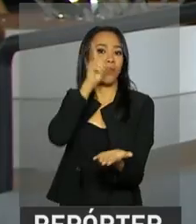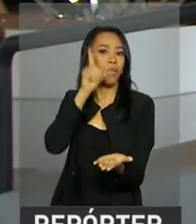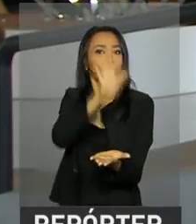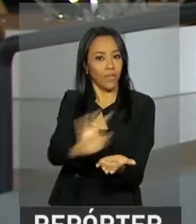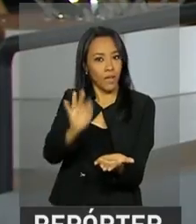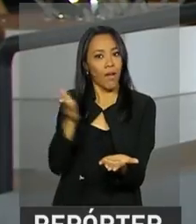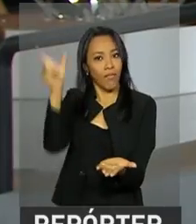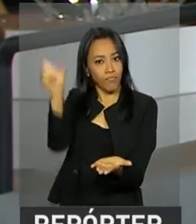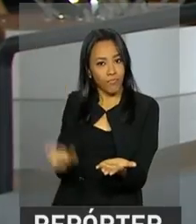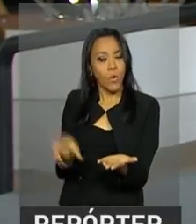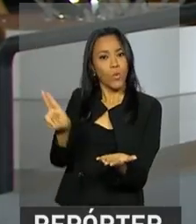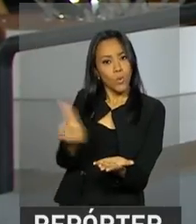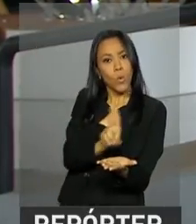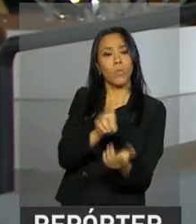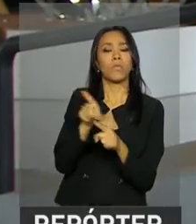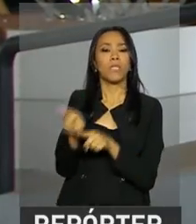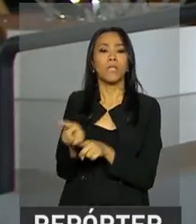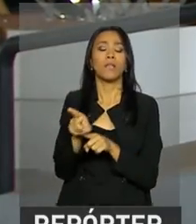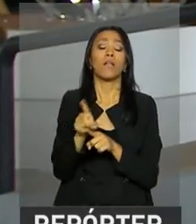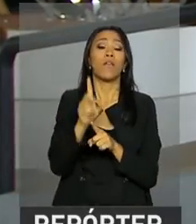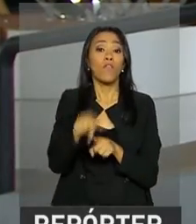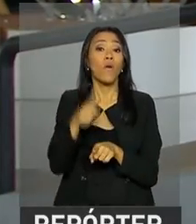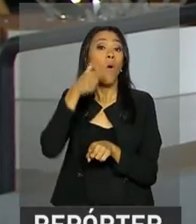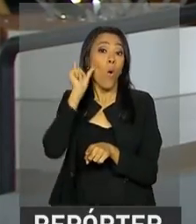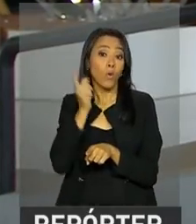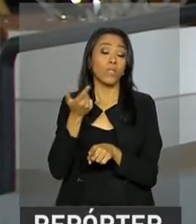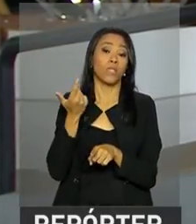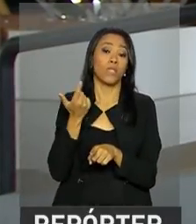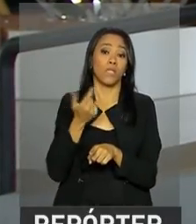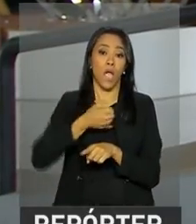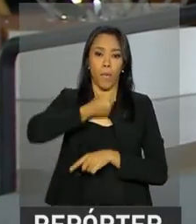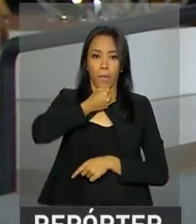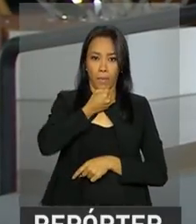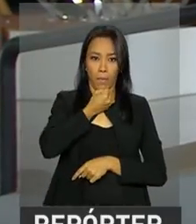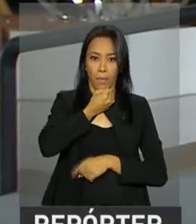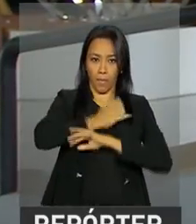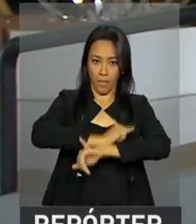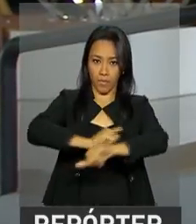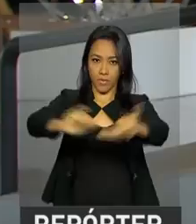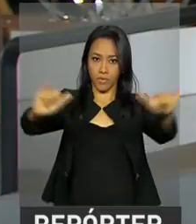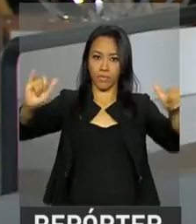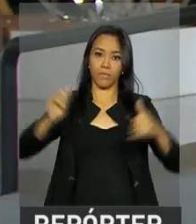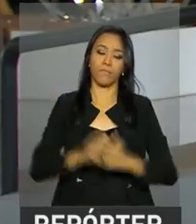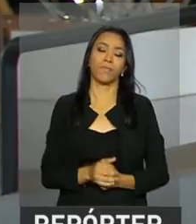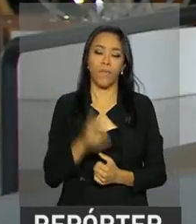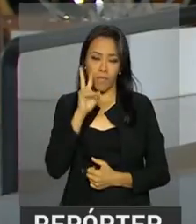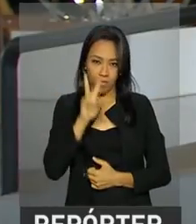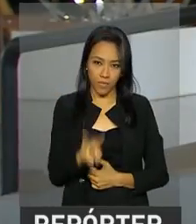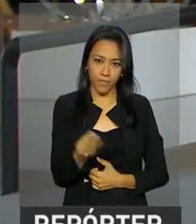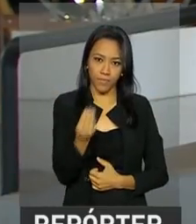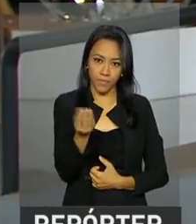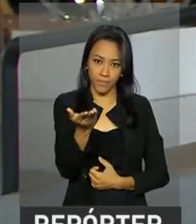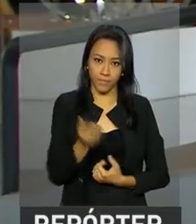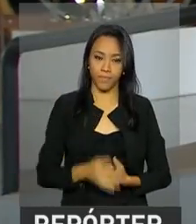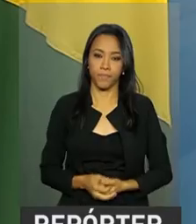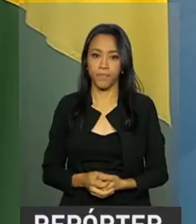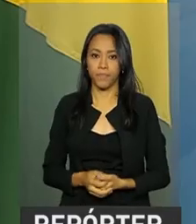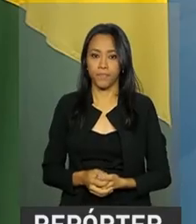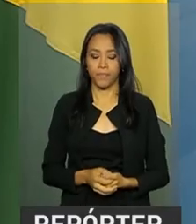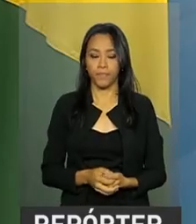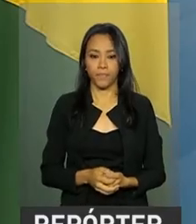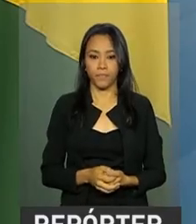o anúncio do nome de rádio para o cargo foi feito ontem pelo porta voz da presidência da república vamos ver como foi